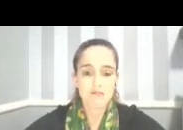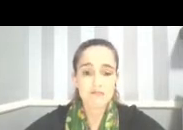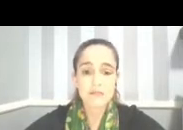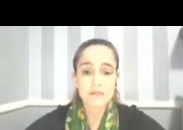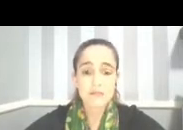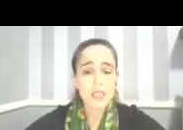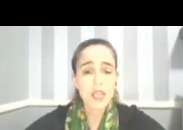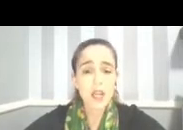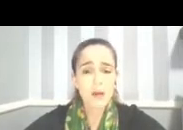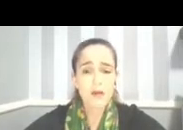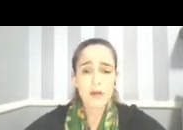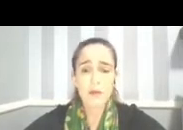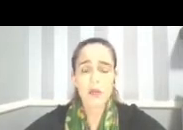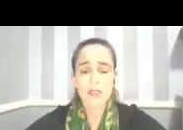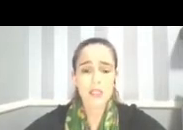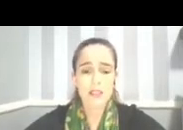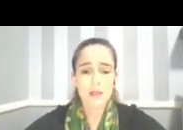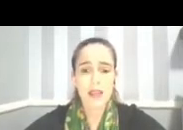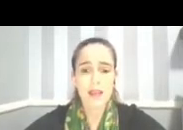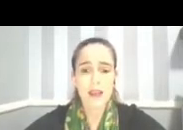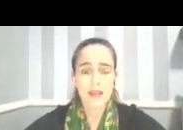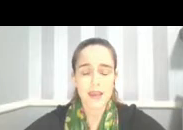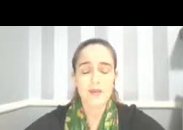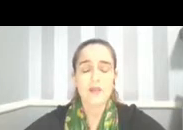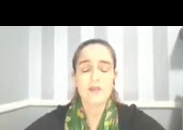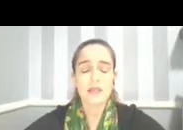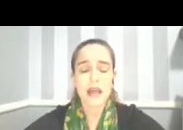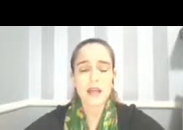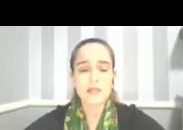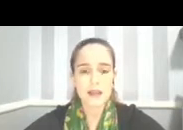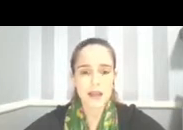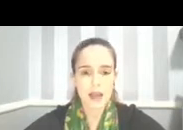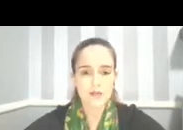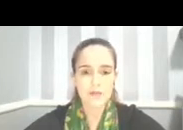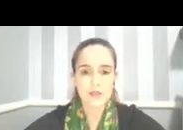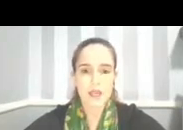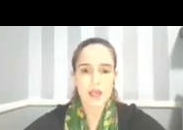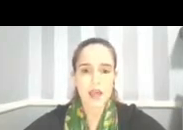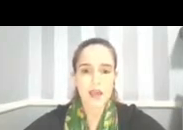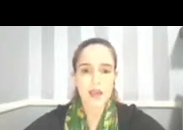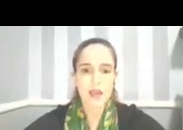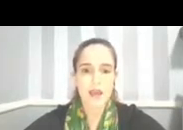aqui? Uma coisa importante também é que você está no cenário